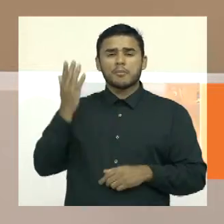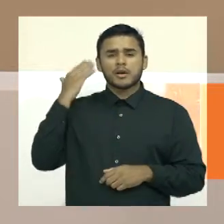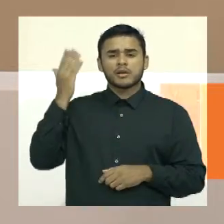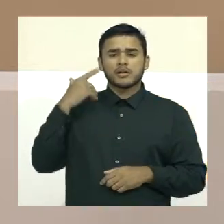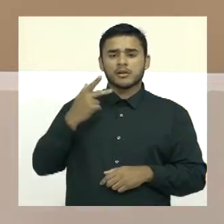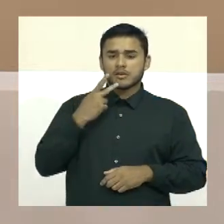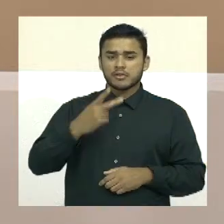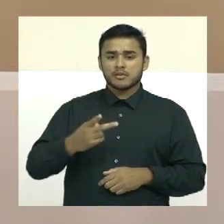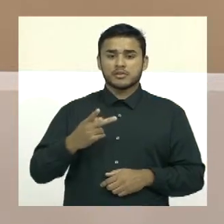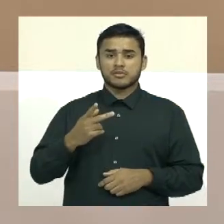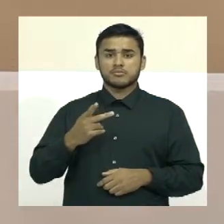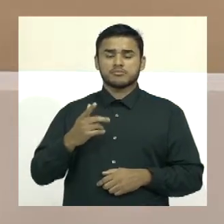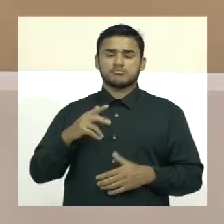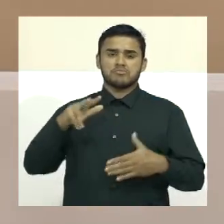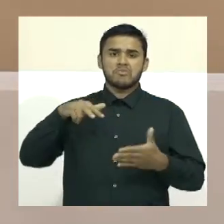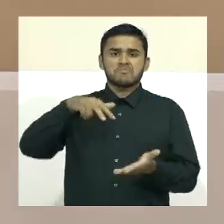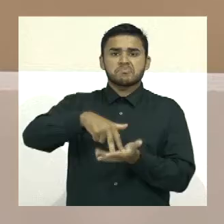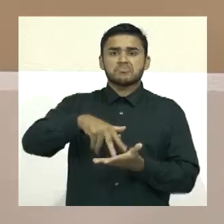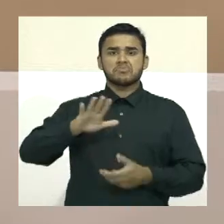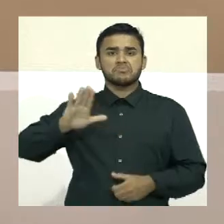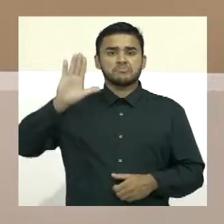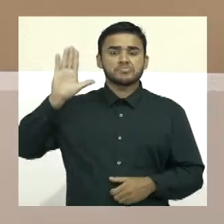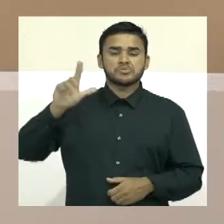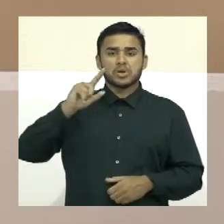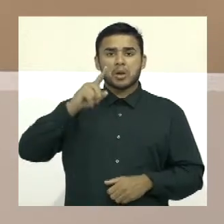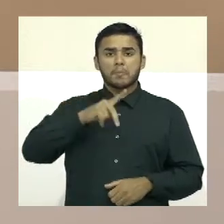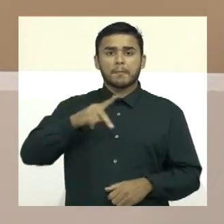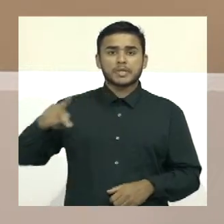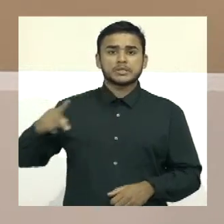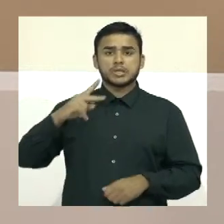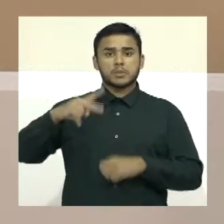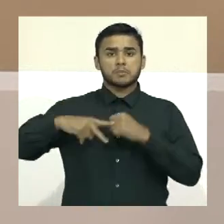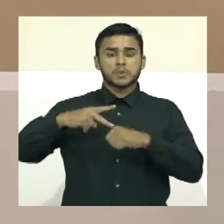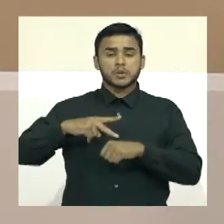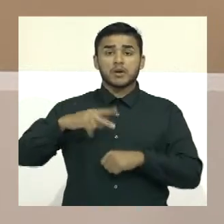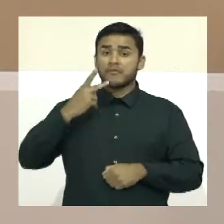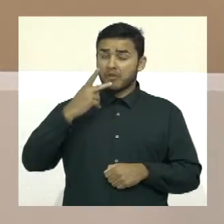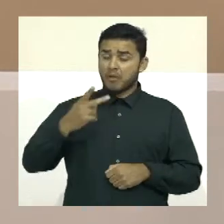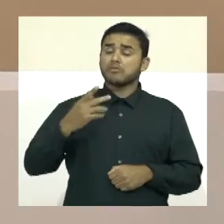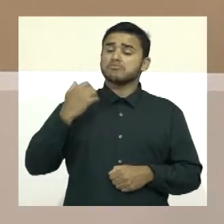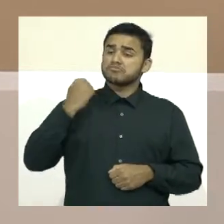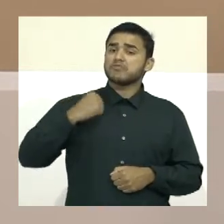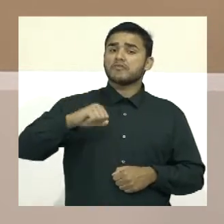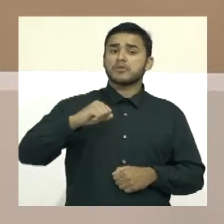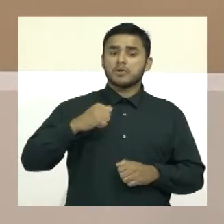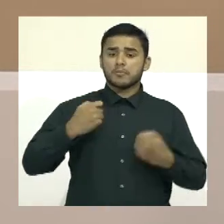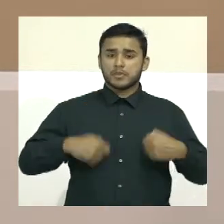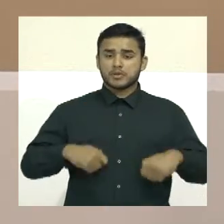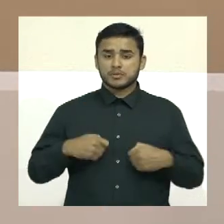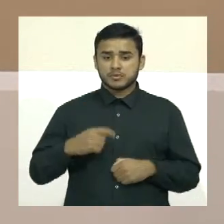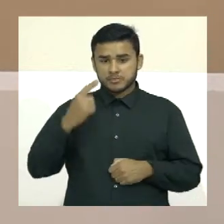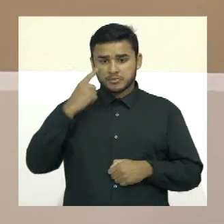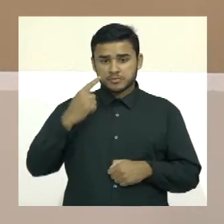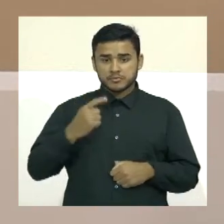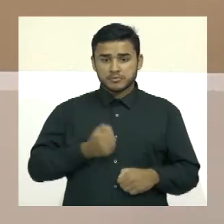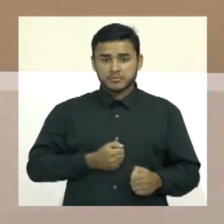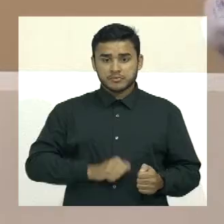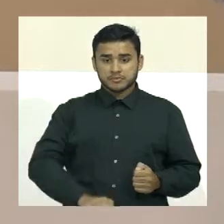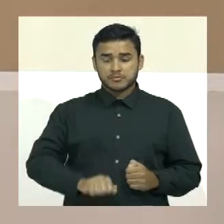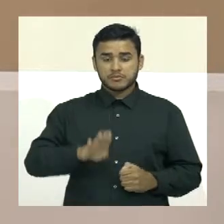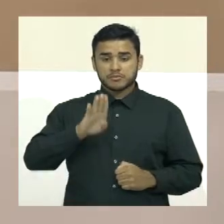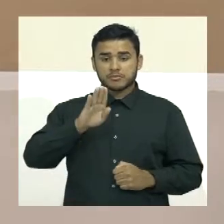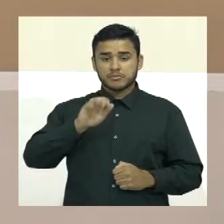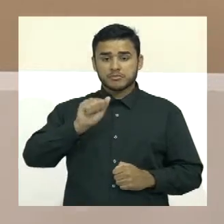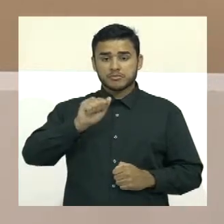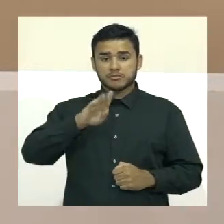o aborto pré-nascimento. Nada mais é do que, na hora do parto, o médico manteria a cabeça da criança no canal